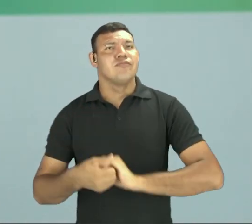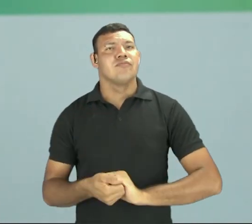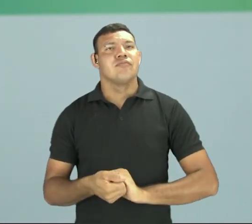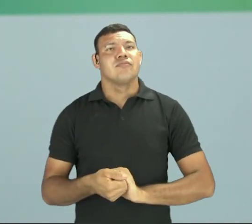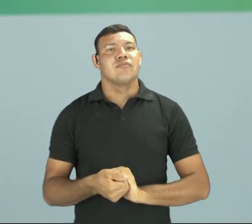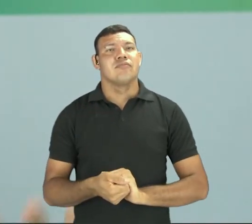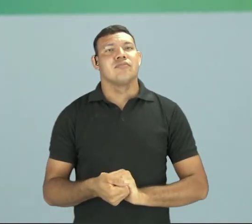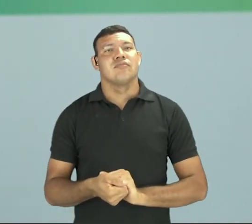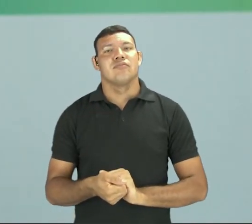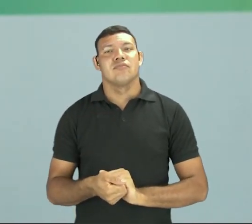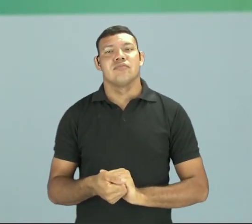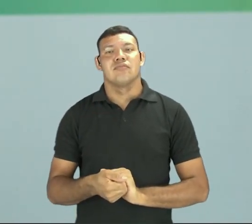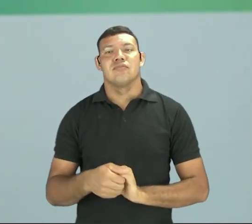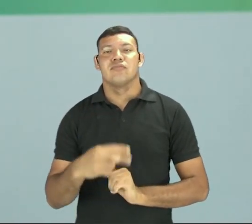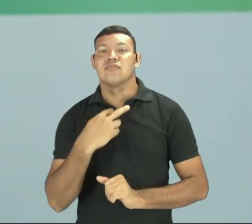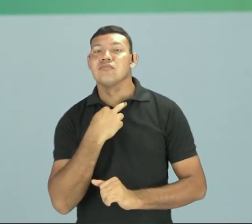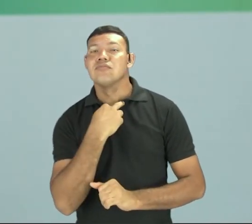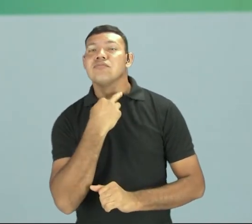Nós checamos